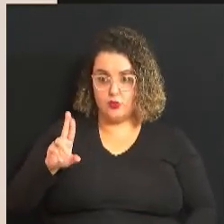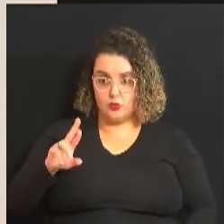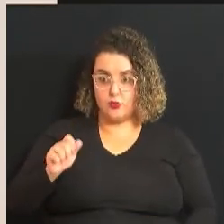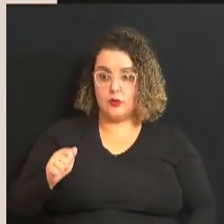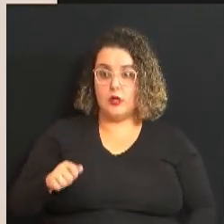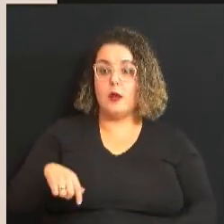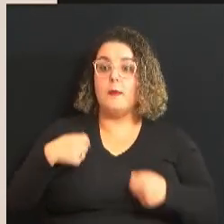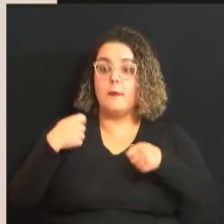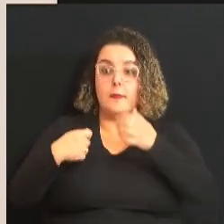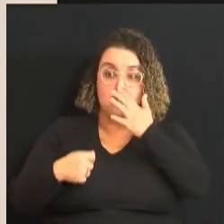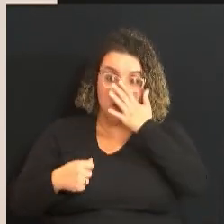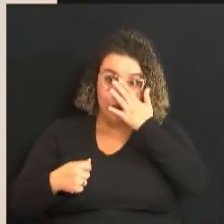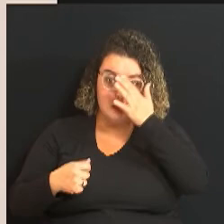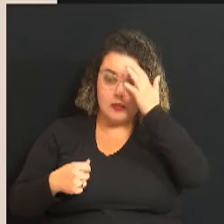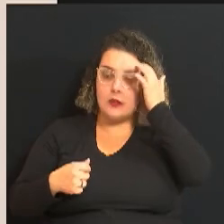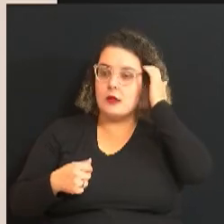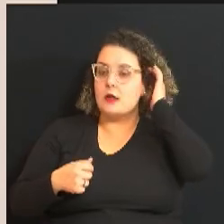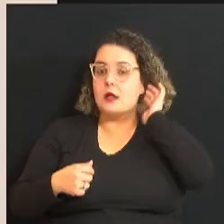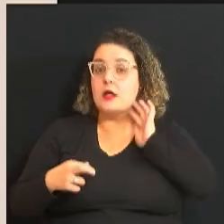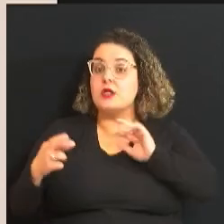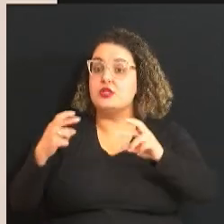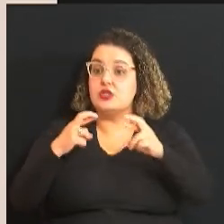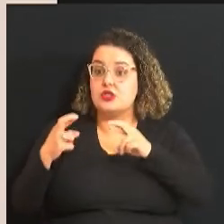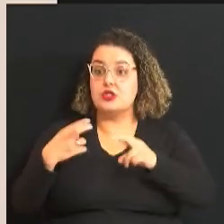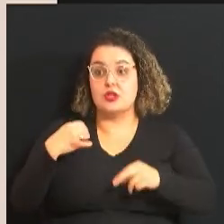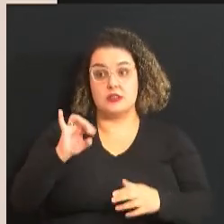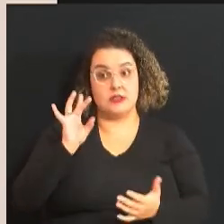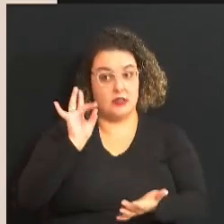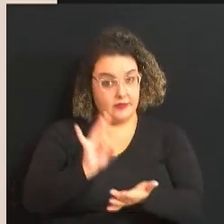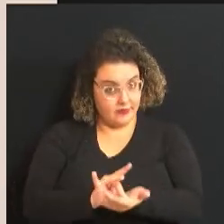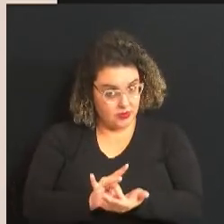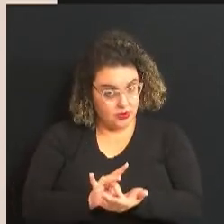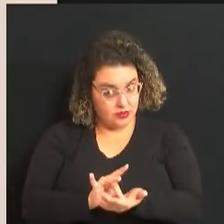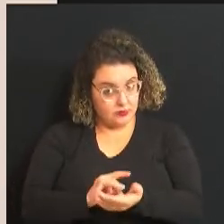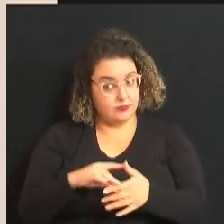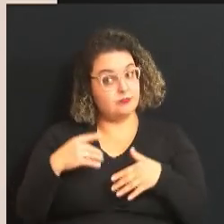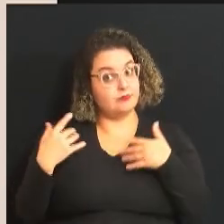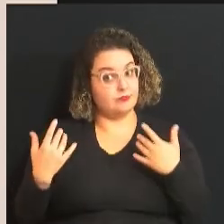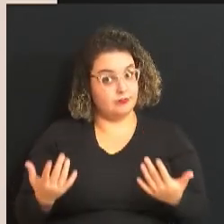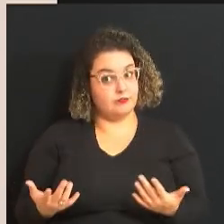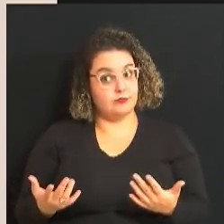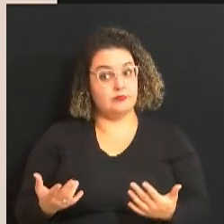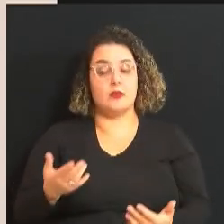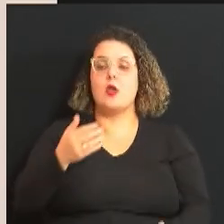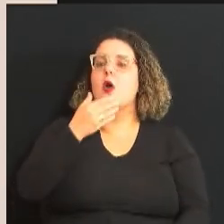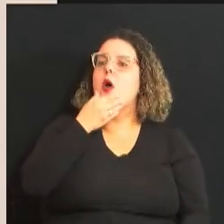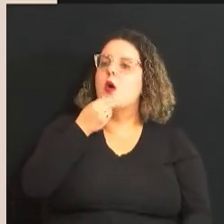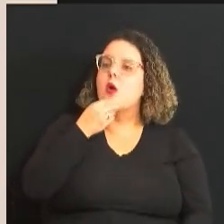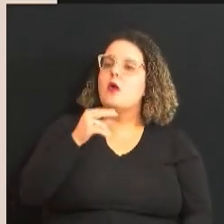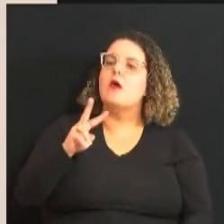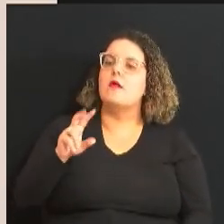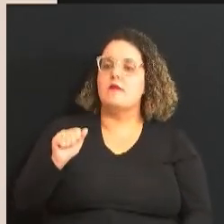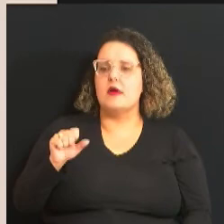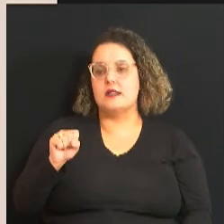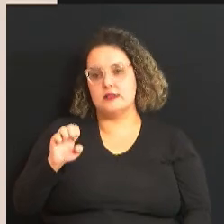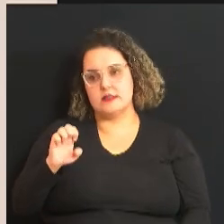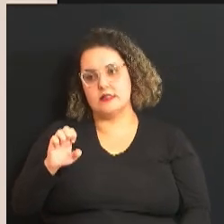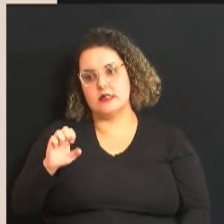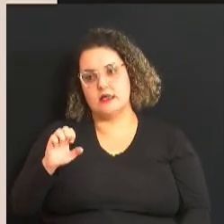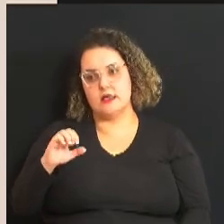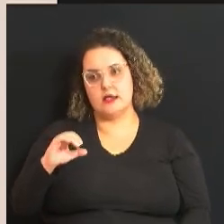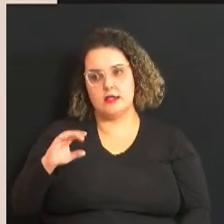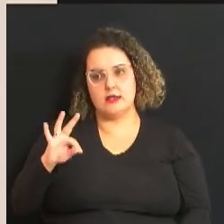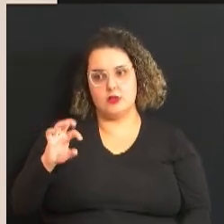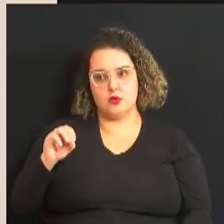precisa checar se ela realmente funcionou. Então, o homem faz a vasectomia e um tempo